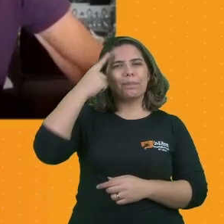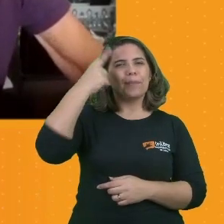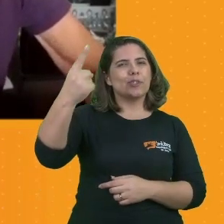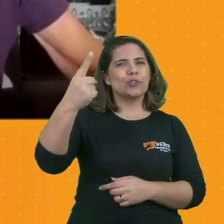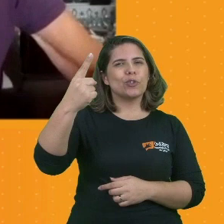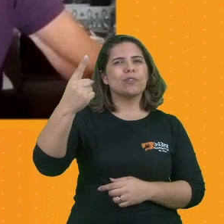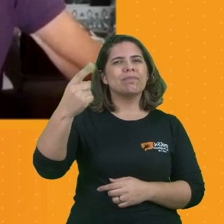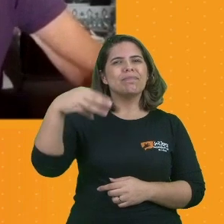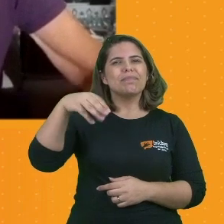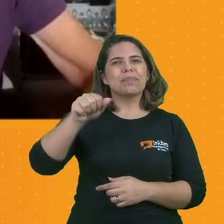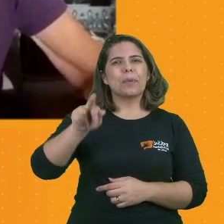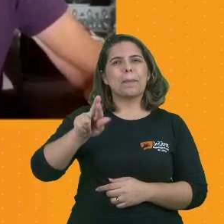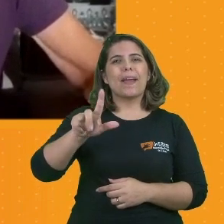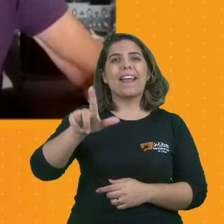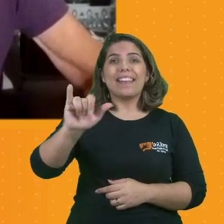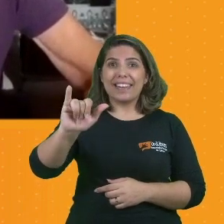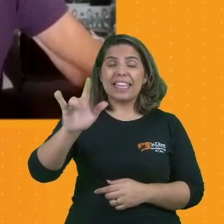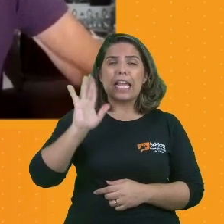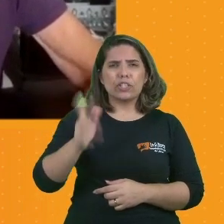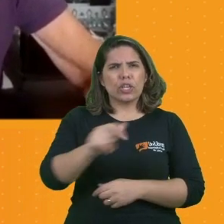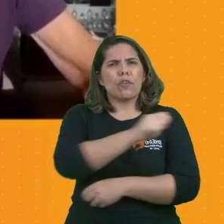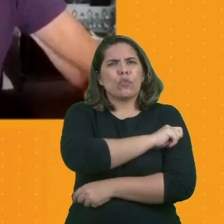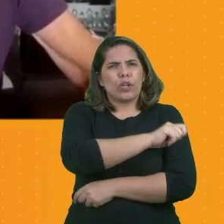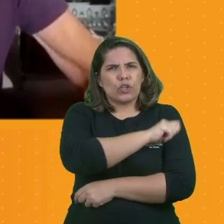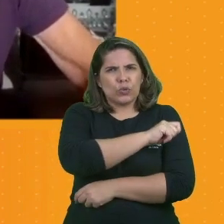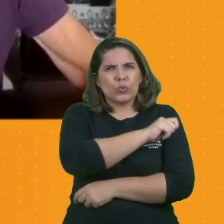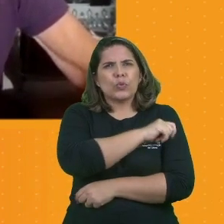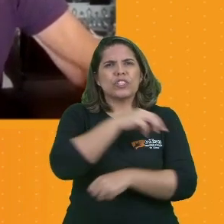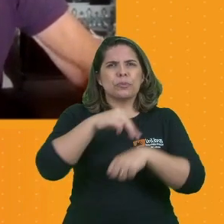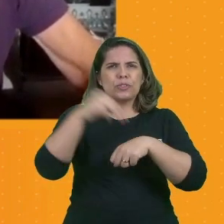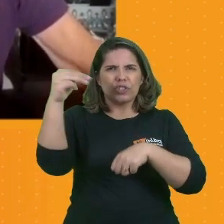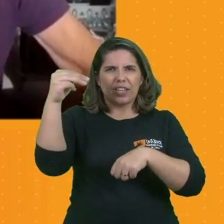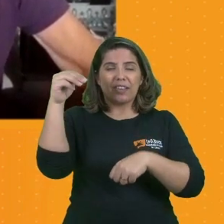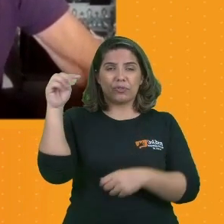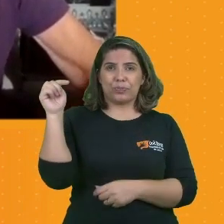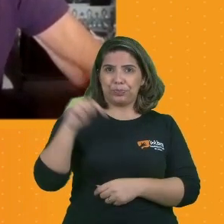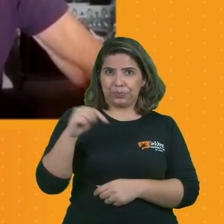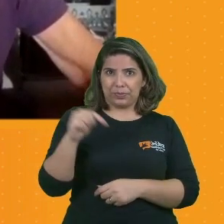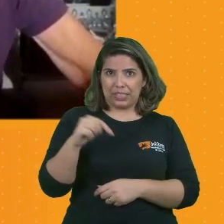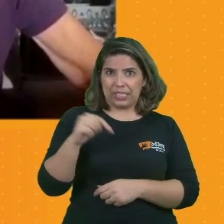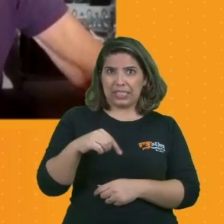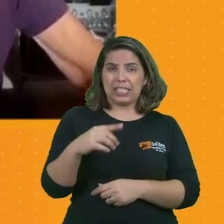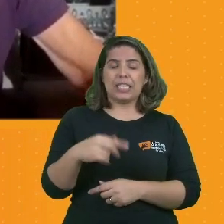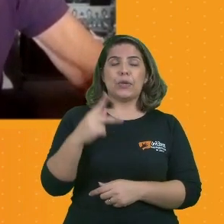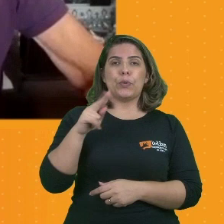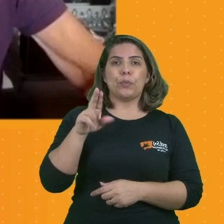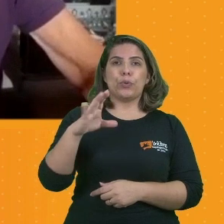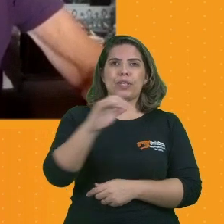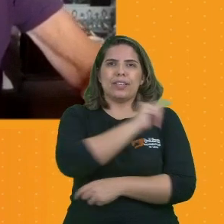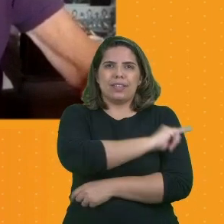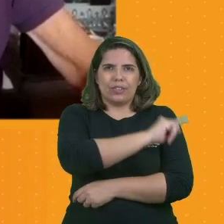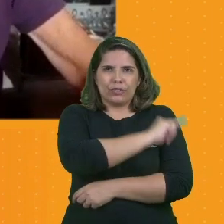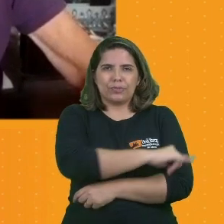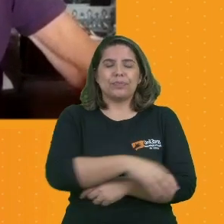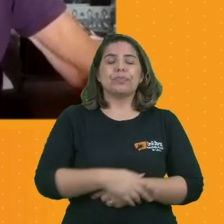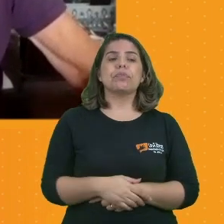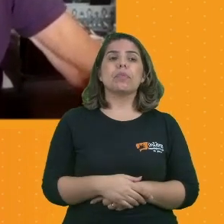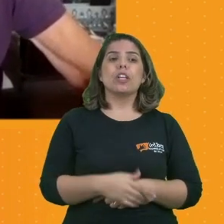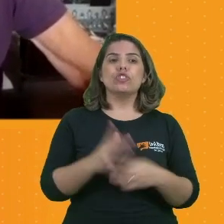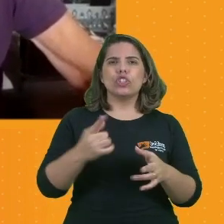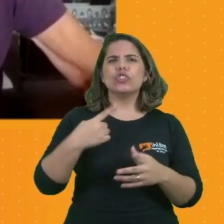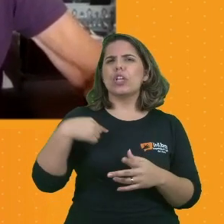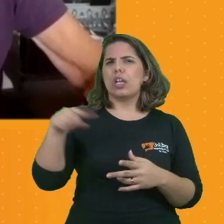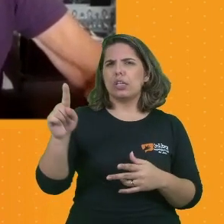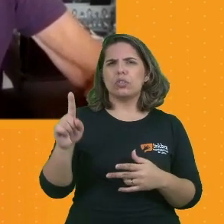na cabeça que tinha sido Nossa aluna de Mestrado assim e já